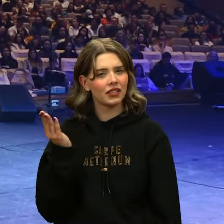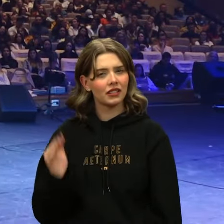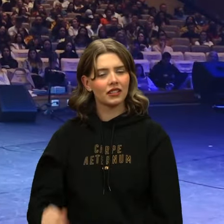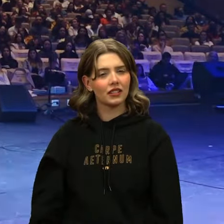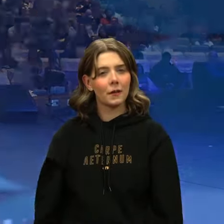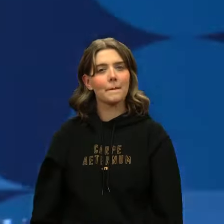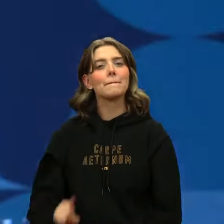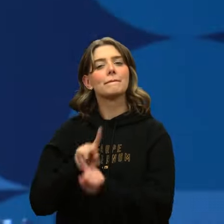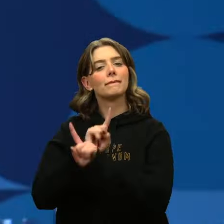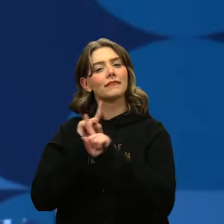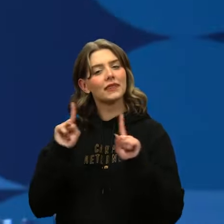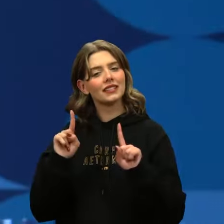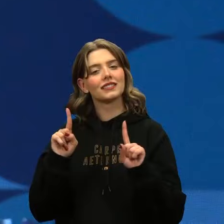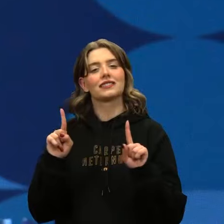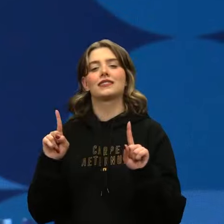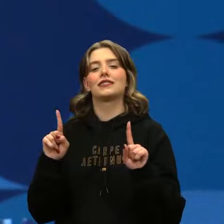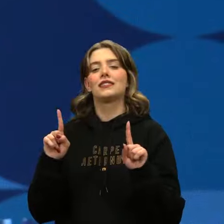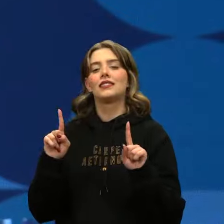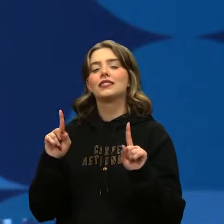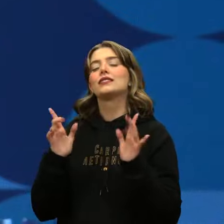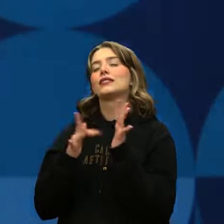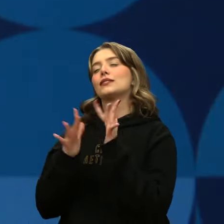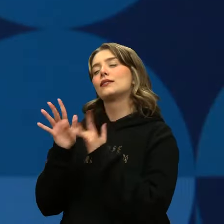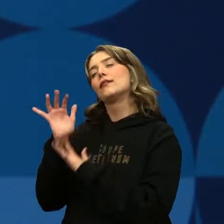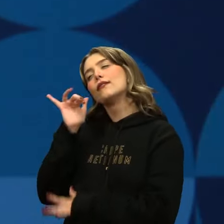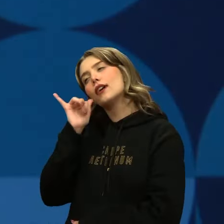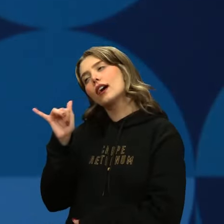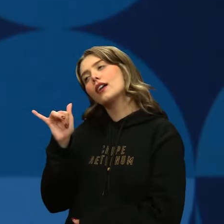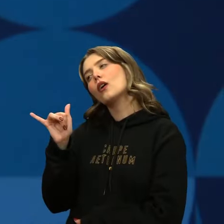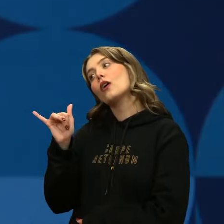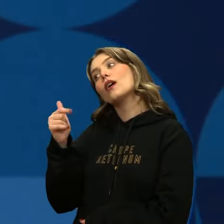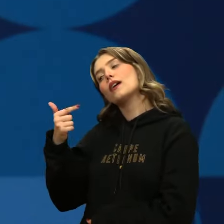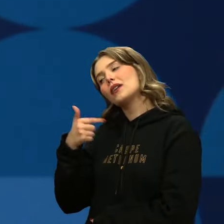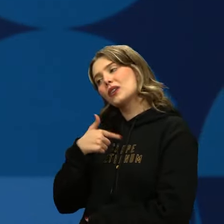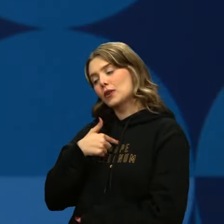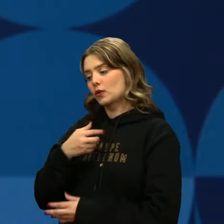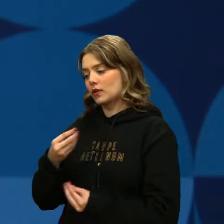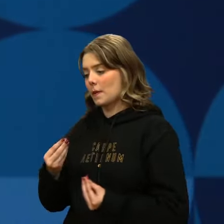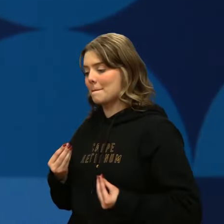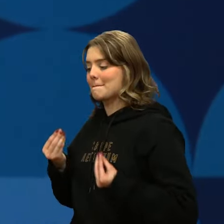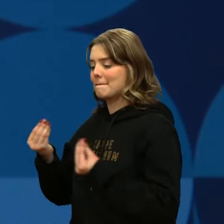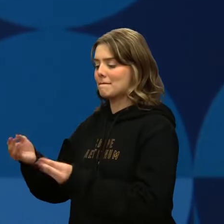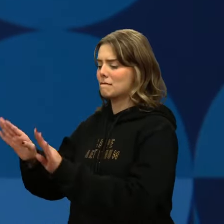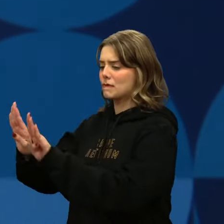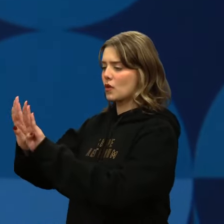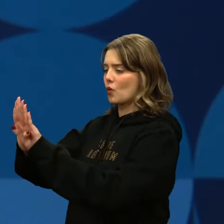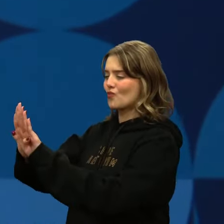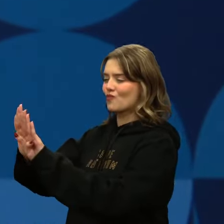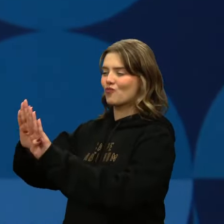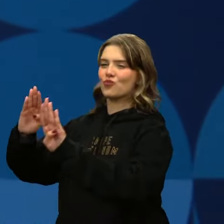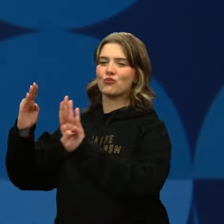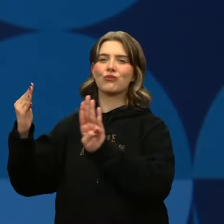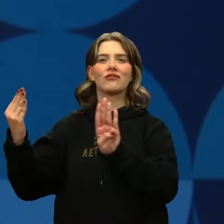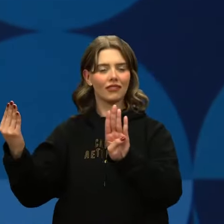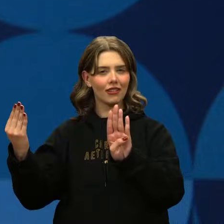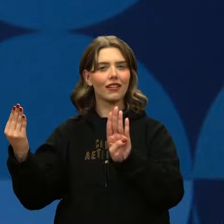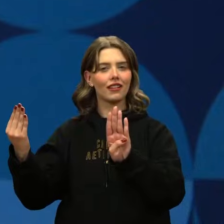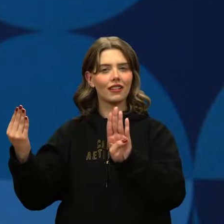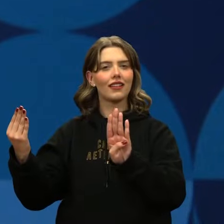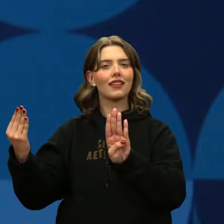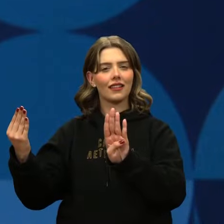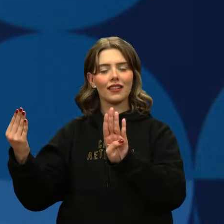ainda assim ele fala: eis que eu tenho colocado uma porta aberta diante de você. Eis